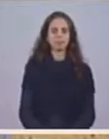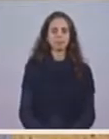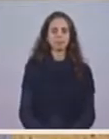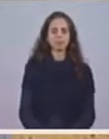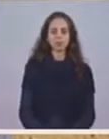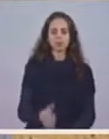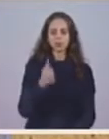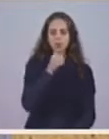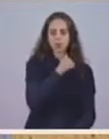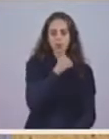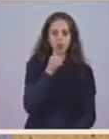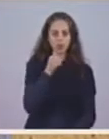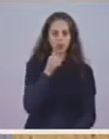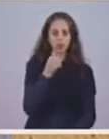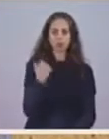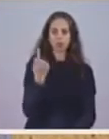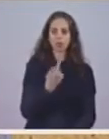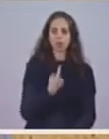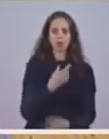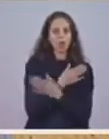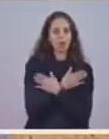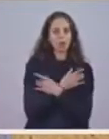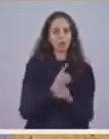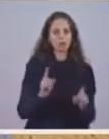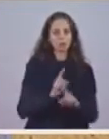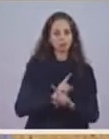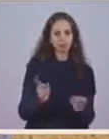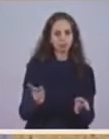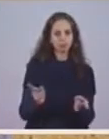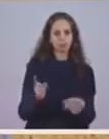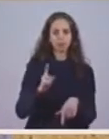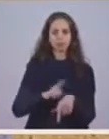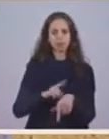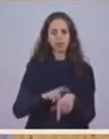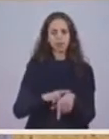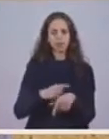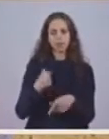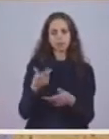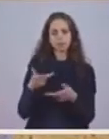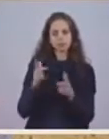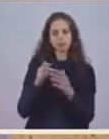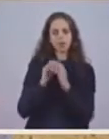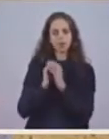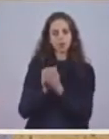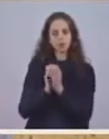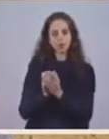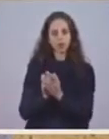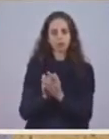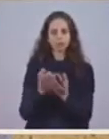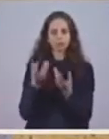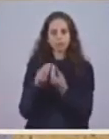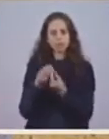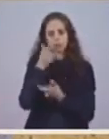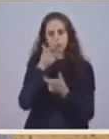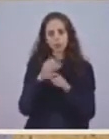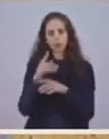O sofrimento de não estar com os amigos, o tempo que dispomos para a oração e para estar uns com